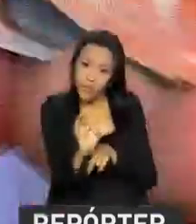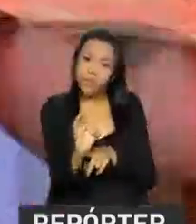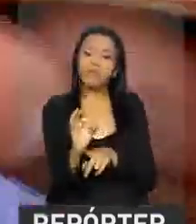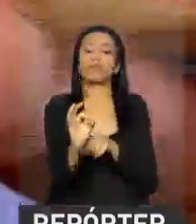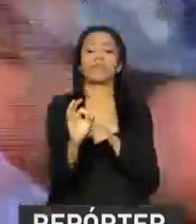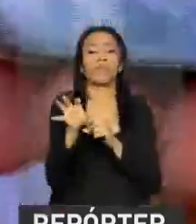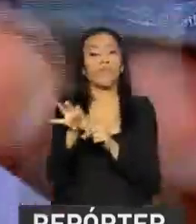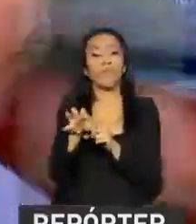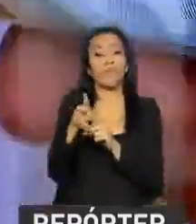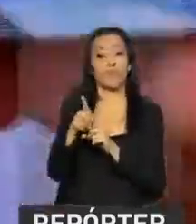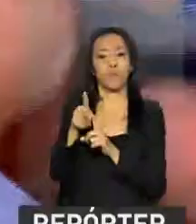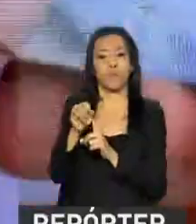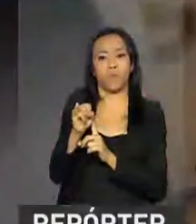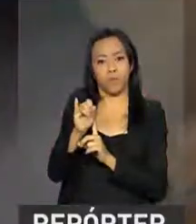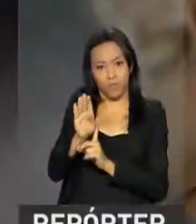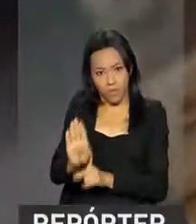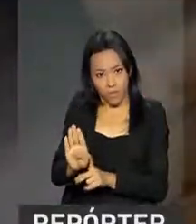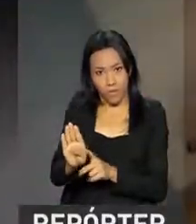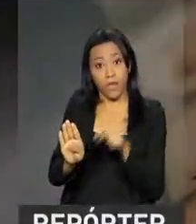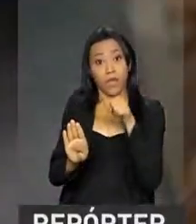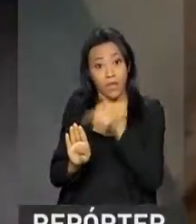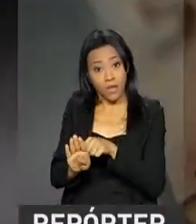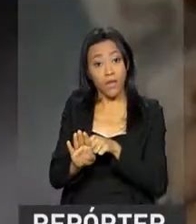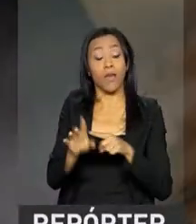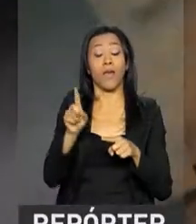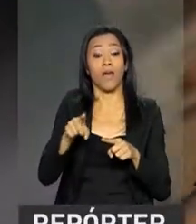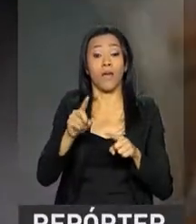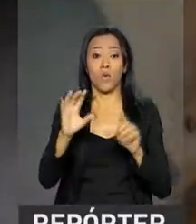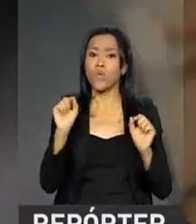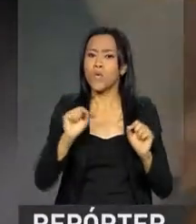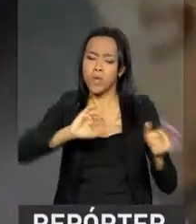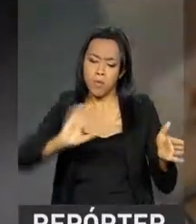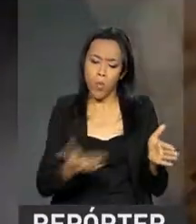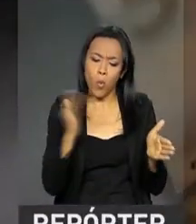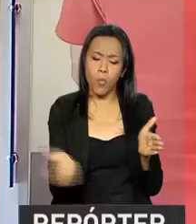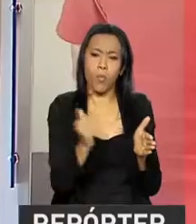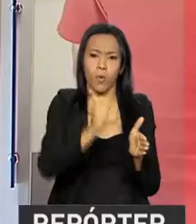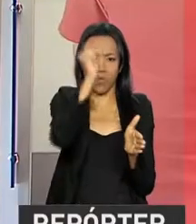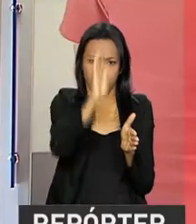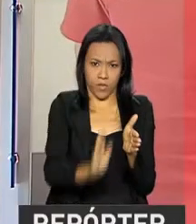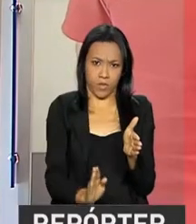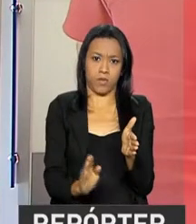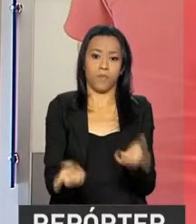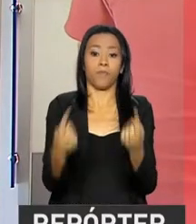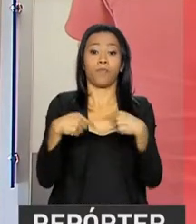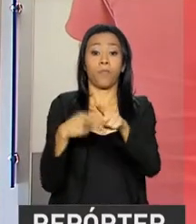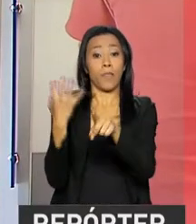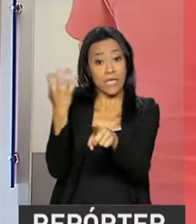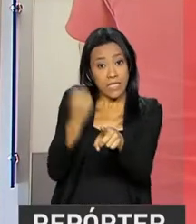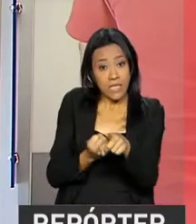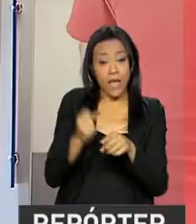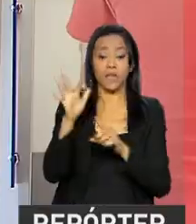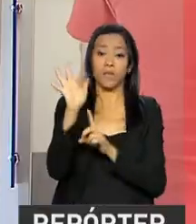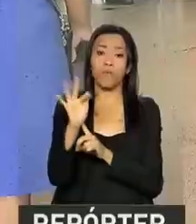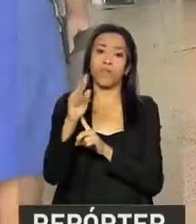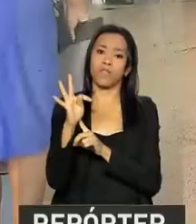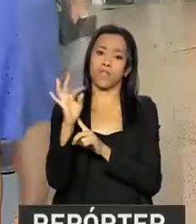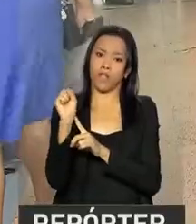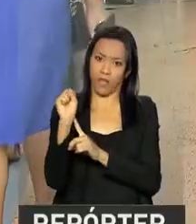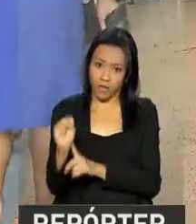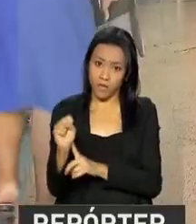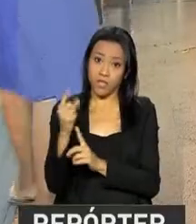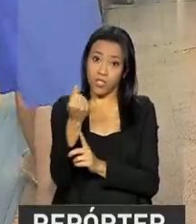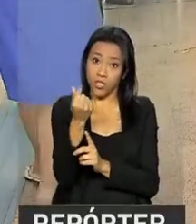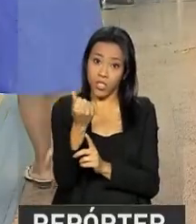pib o produto interno bruto que é a soma de toda a riqueza produzida no país com o saque nas contas inativas foram